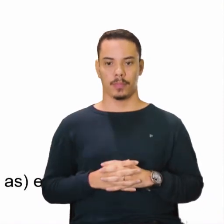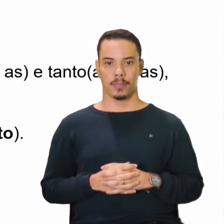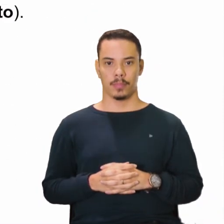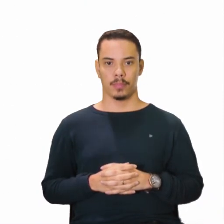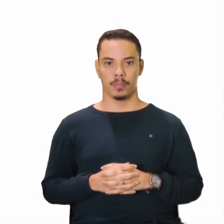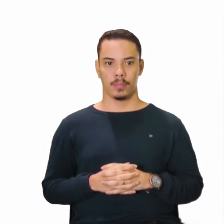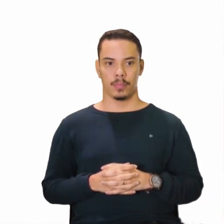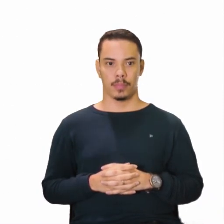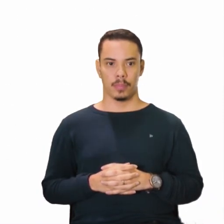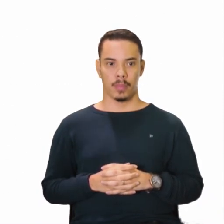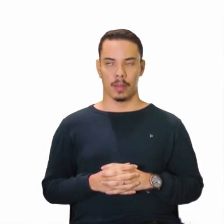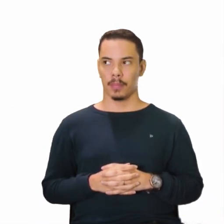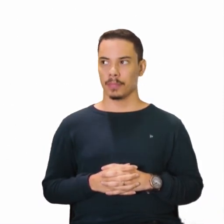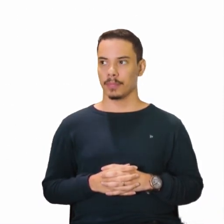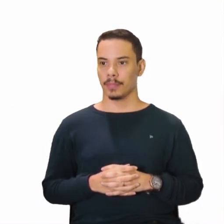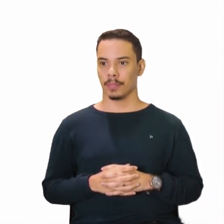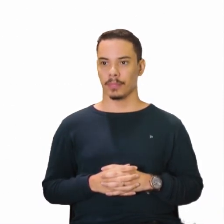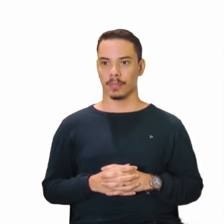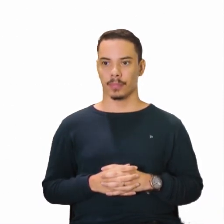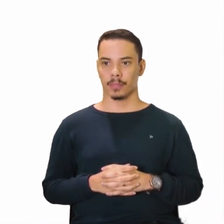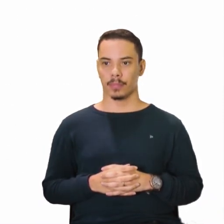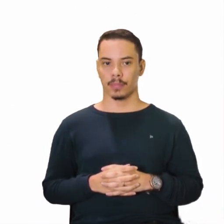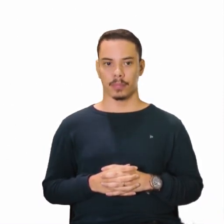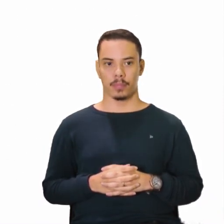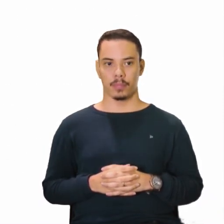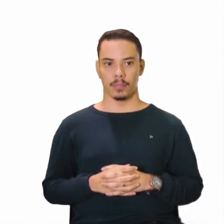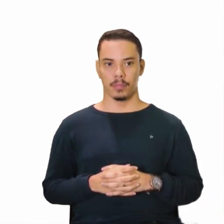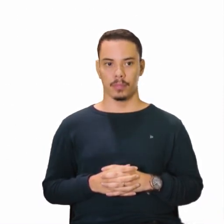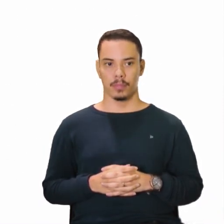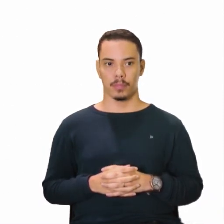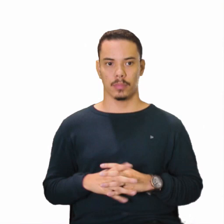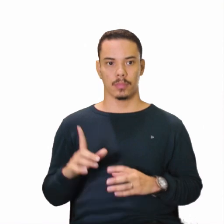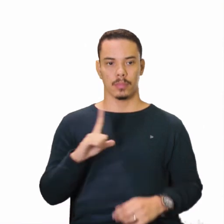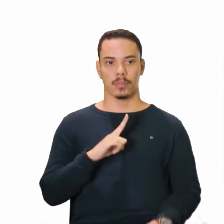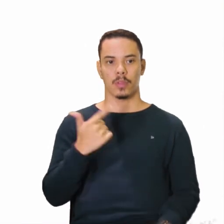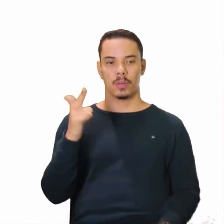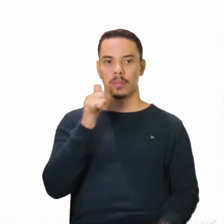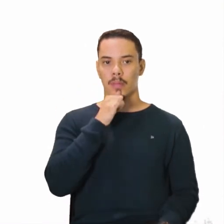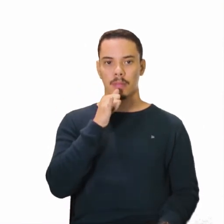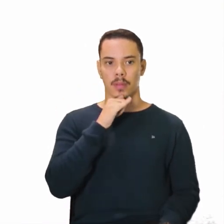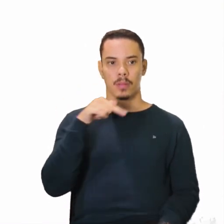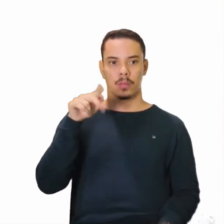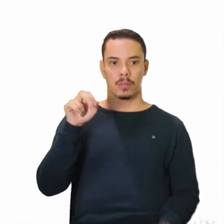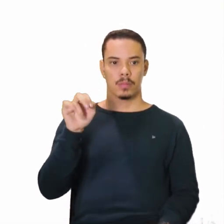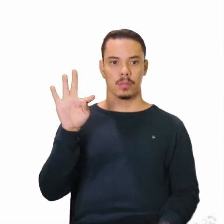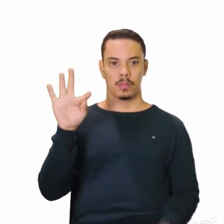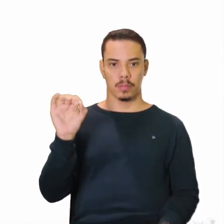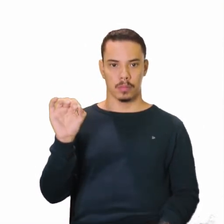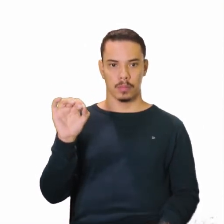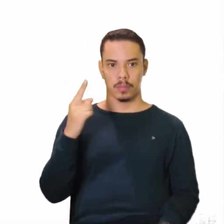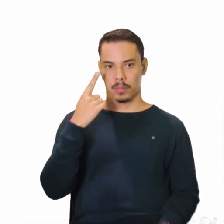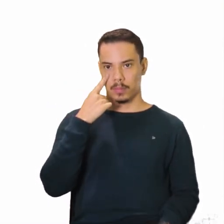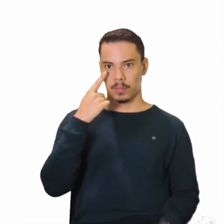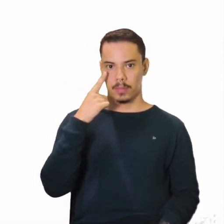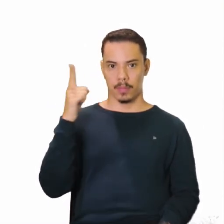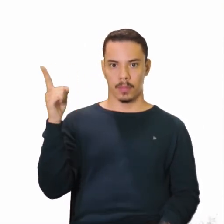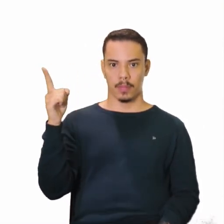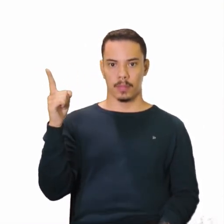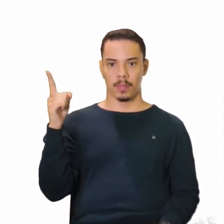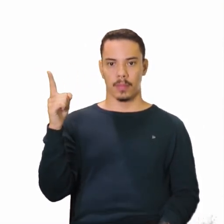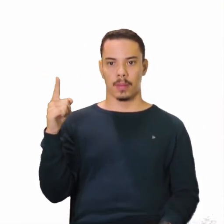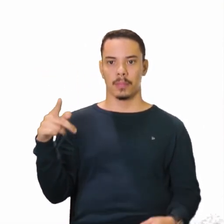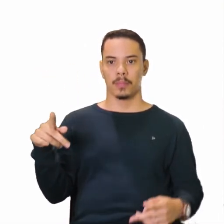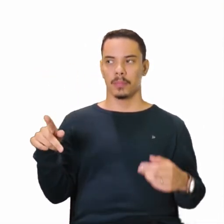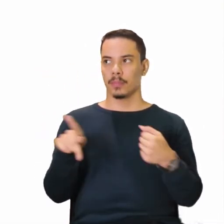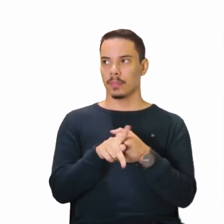Ok, muito bem. E assim nós temos quanto? Tem por antecedentes os pronomes